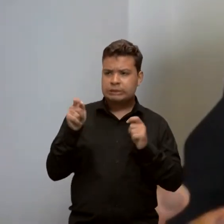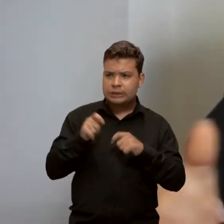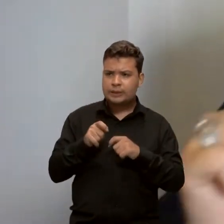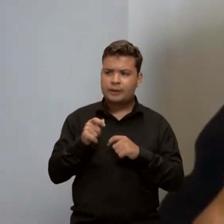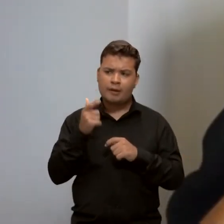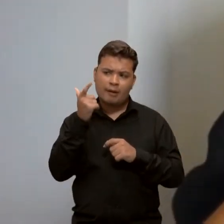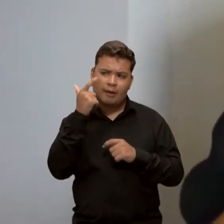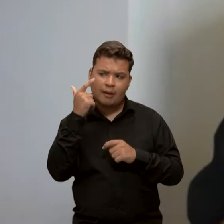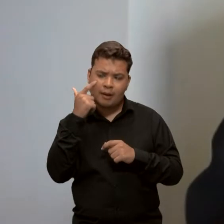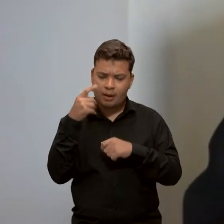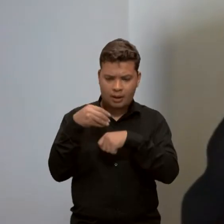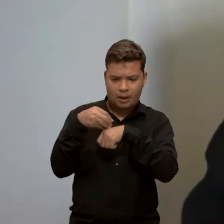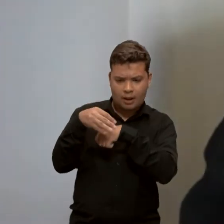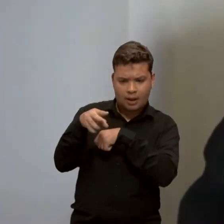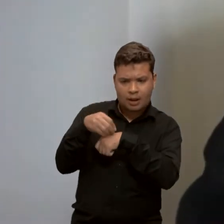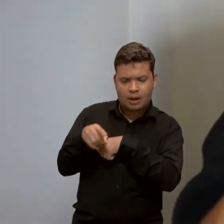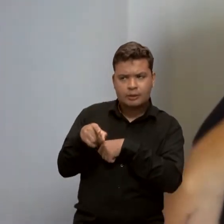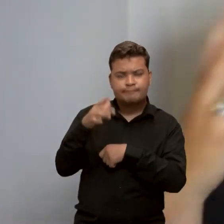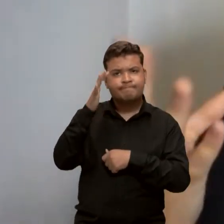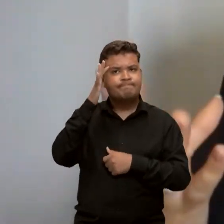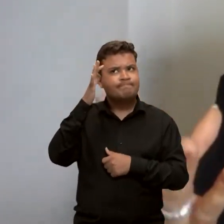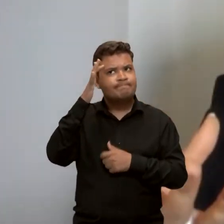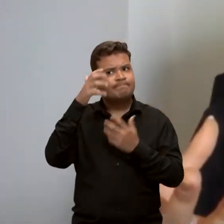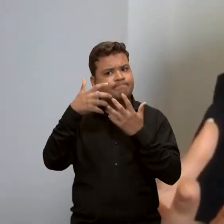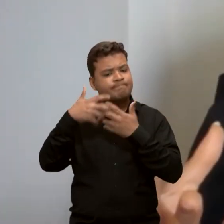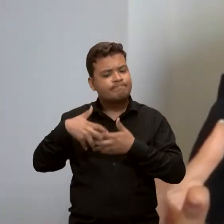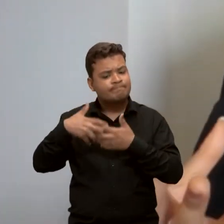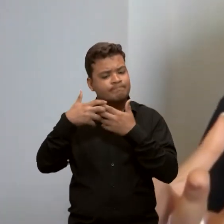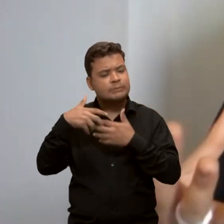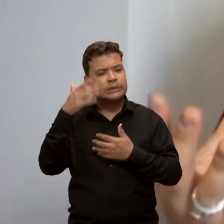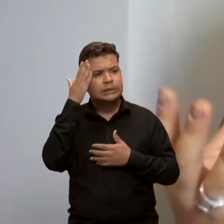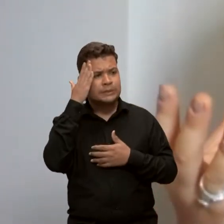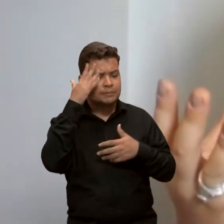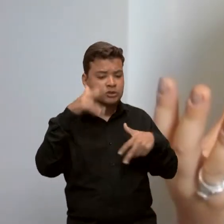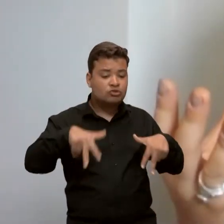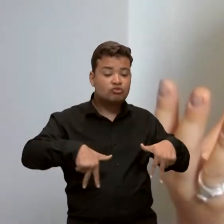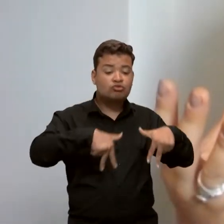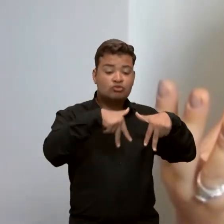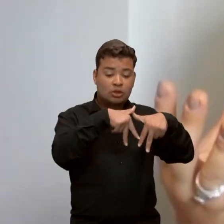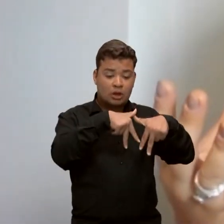as crianças, por exemplo, as relações de gênero.